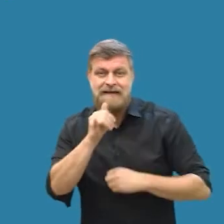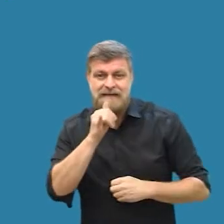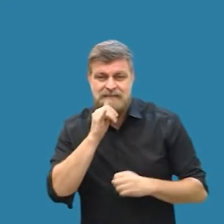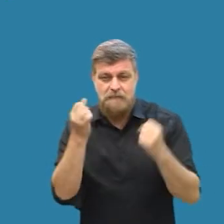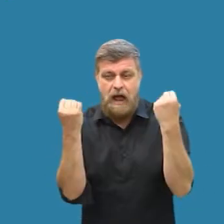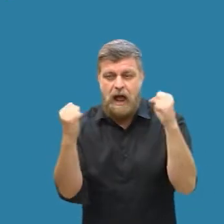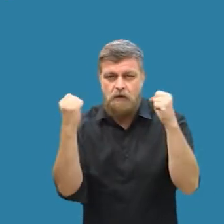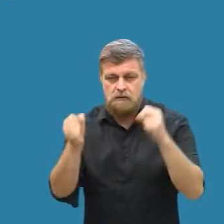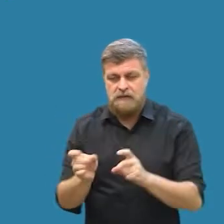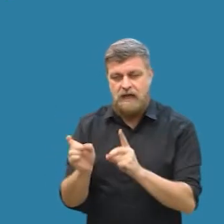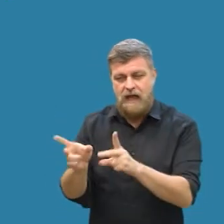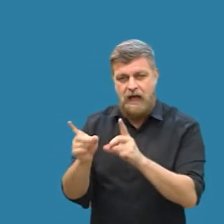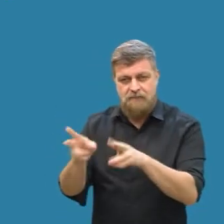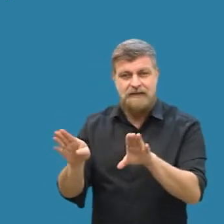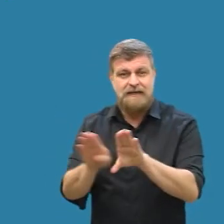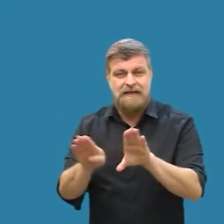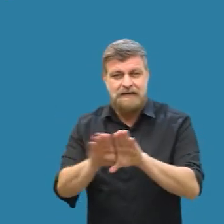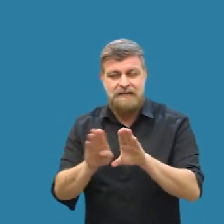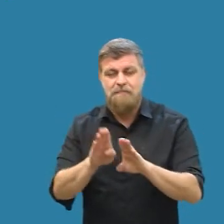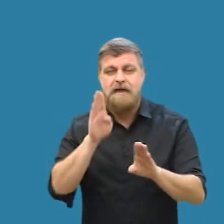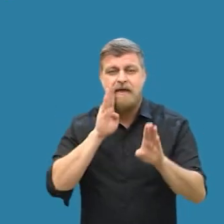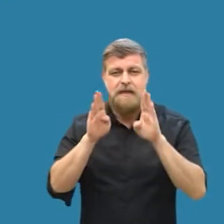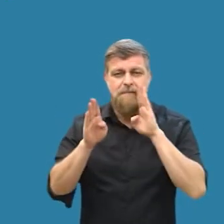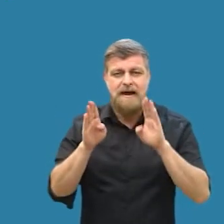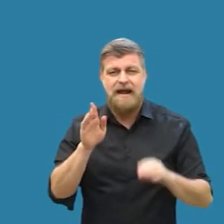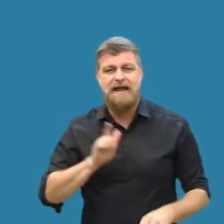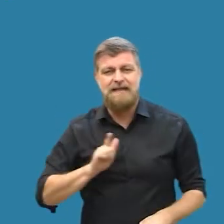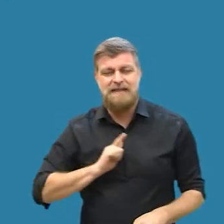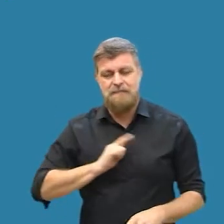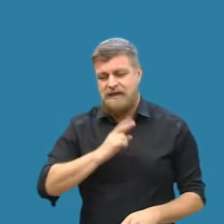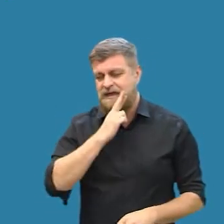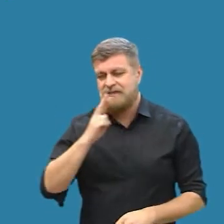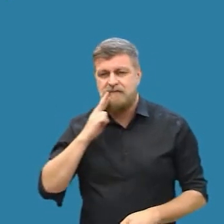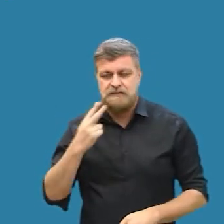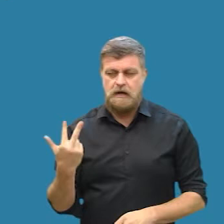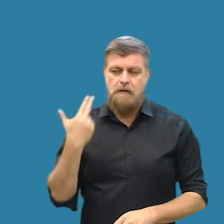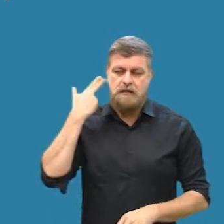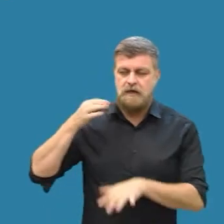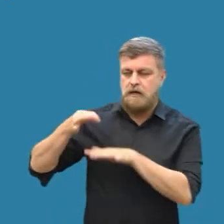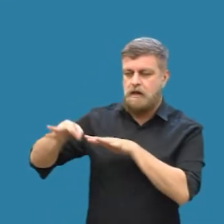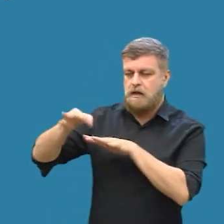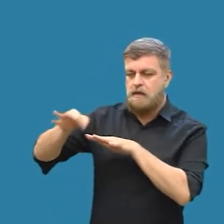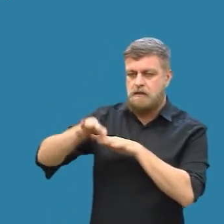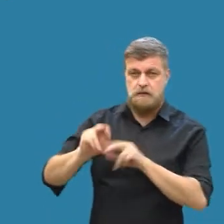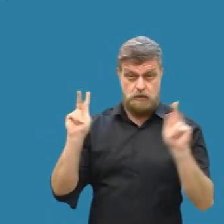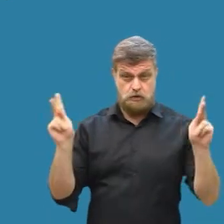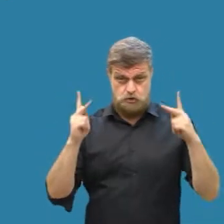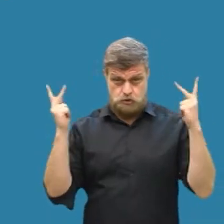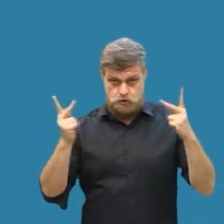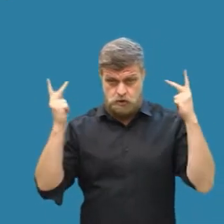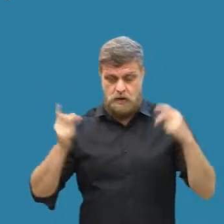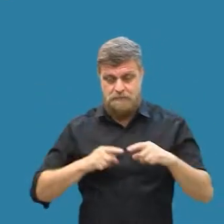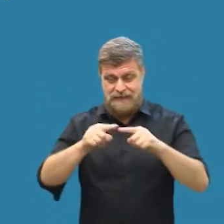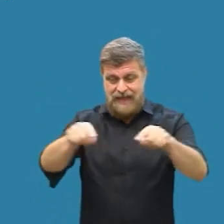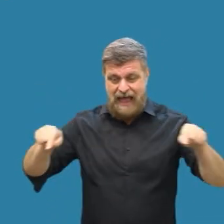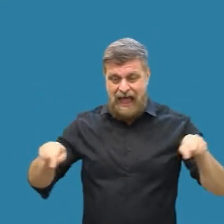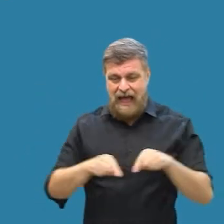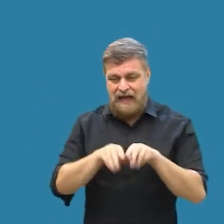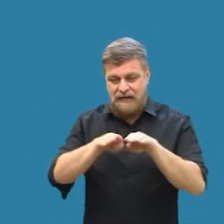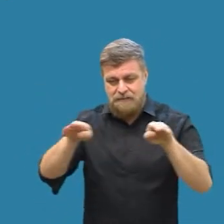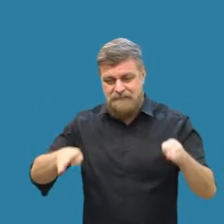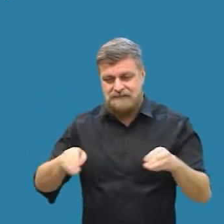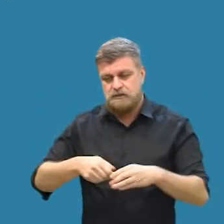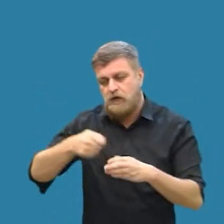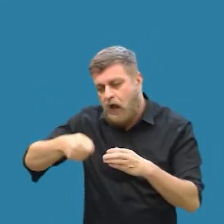Academias, comércio varejista, bares e restaurantes, salões de beleza, cabeleireiro, barbearias e manicures, shopping centers e praça de